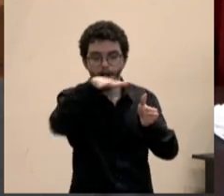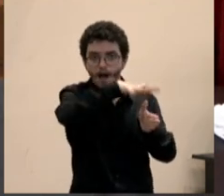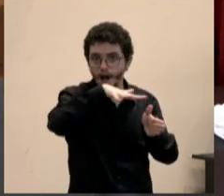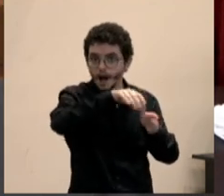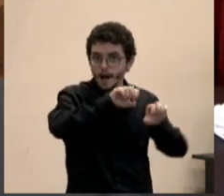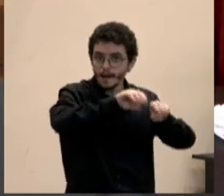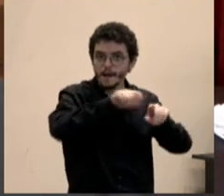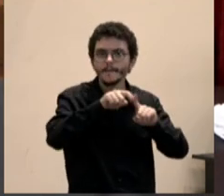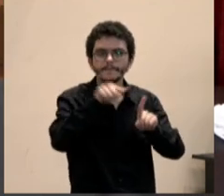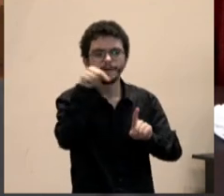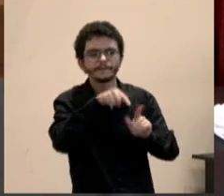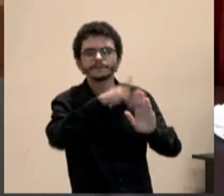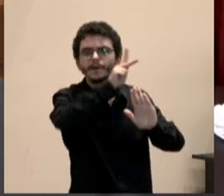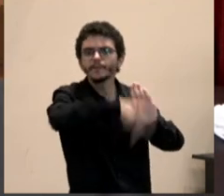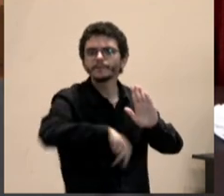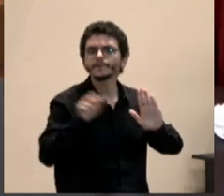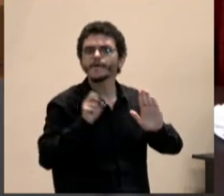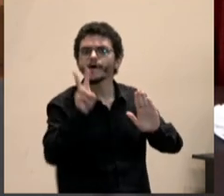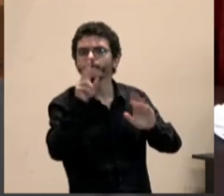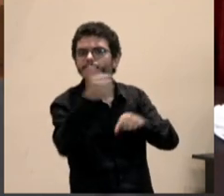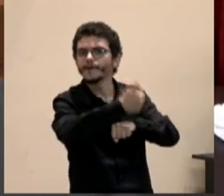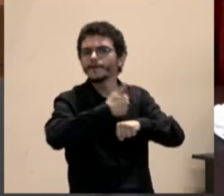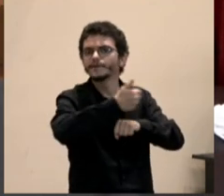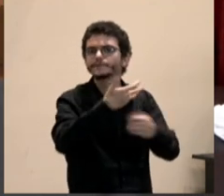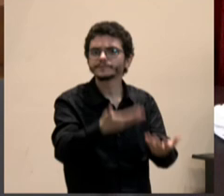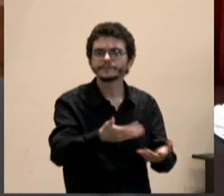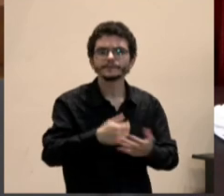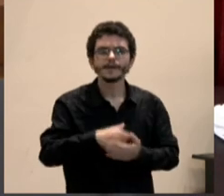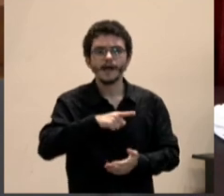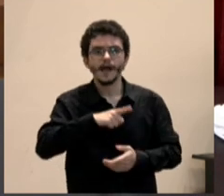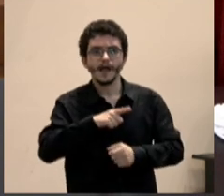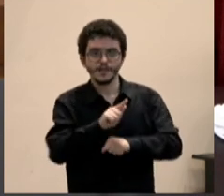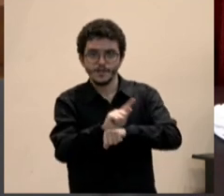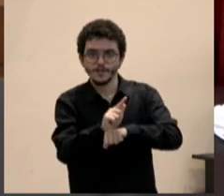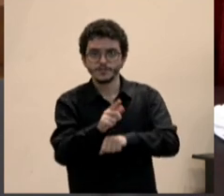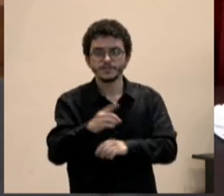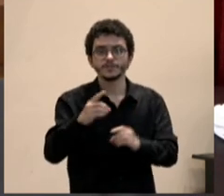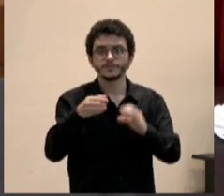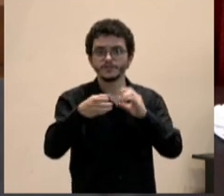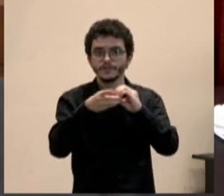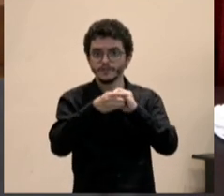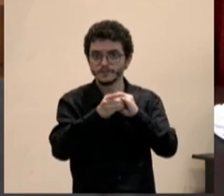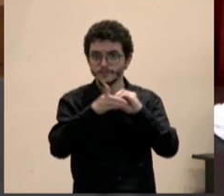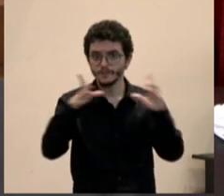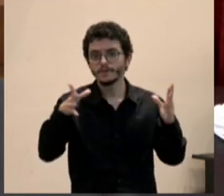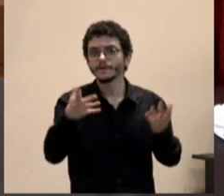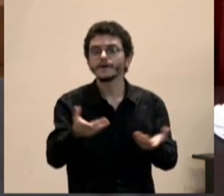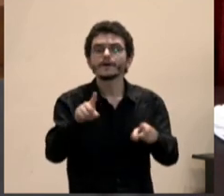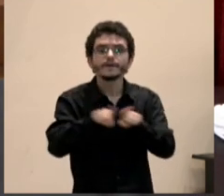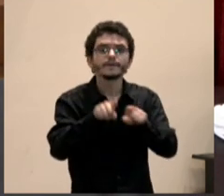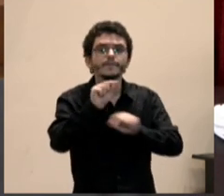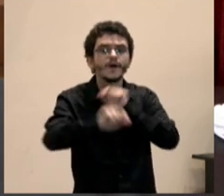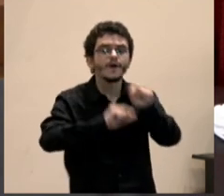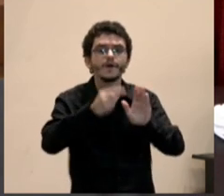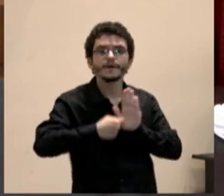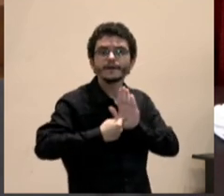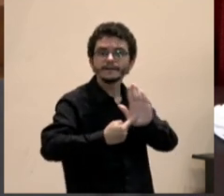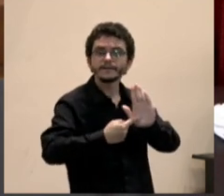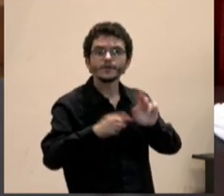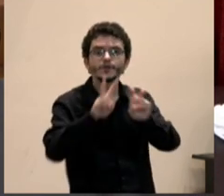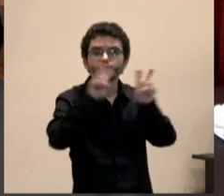o tanto que valoriza o seu profissional, o que tem gestão democrática e o que traz a questão do